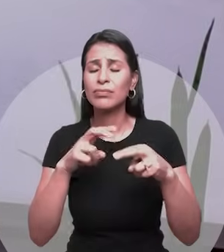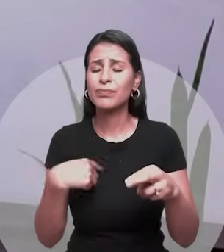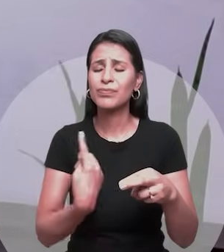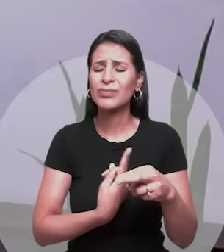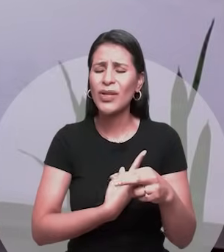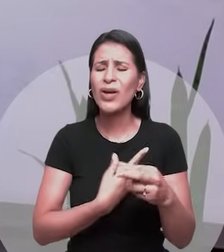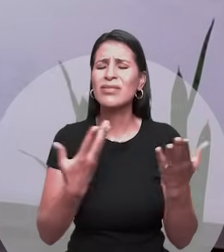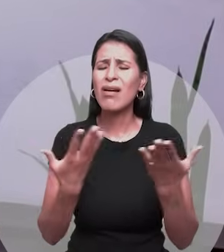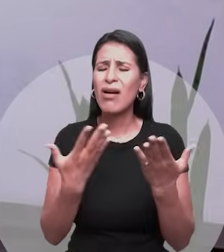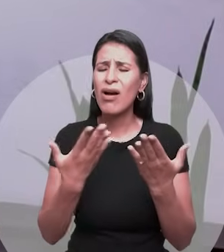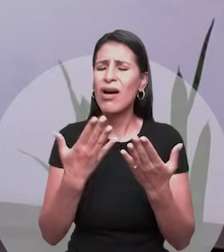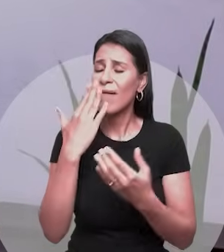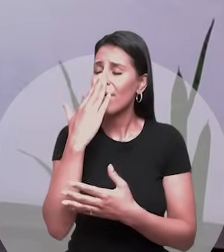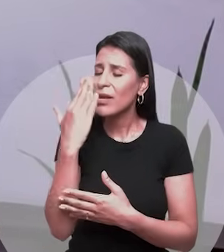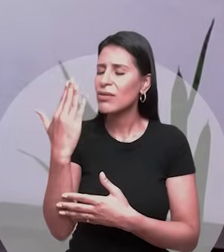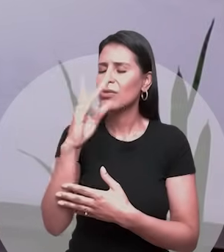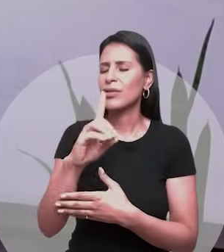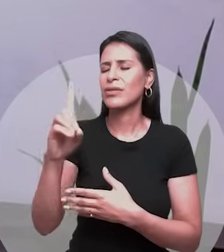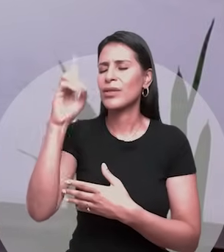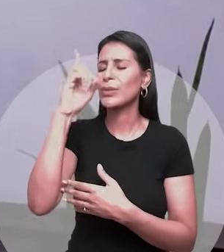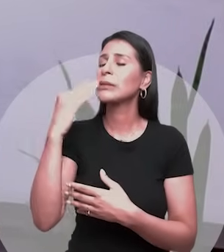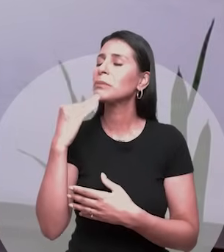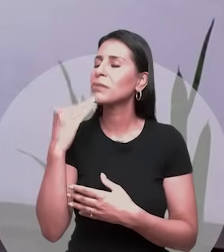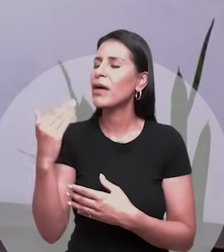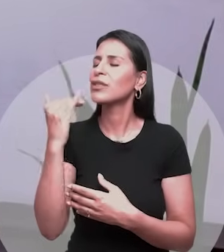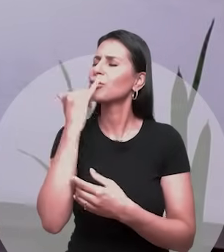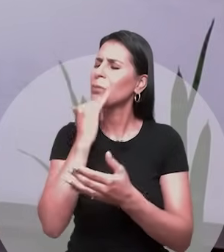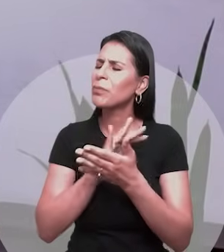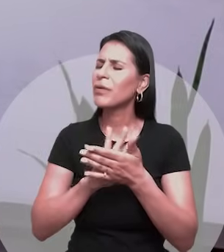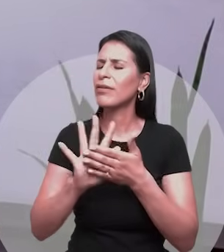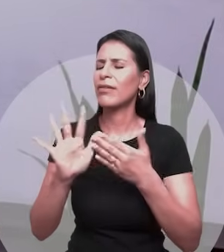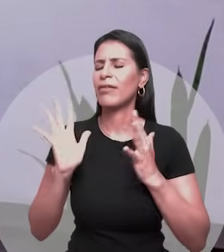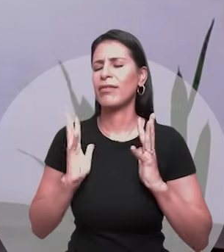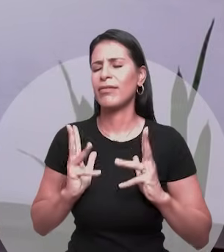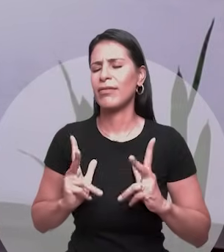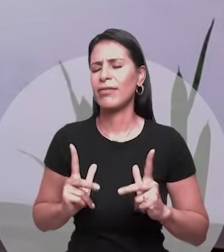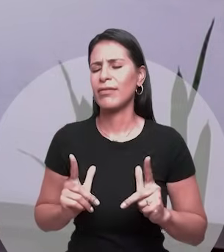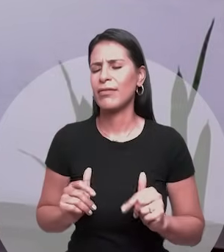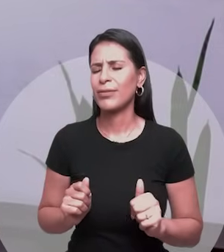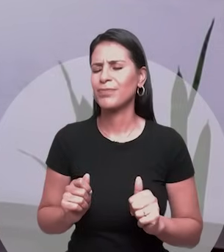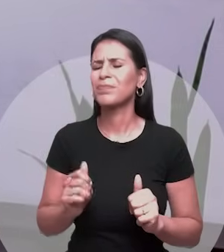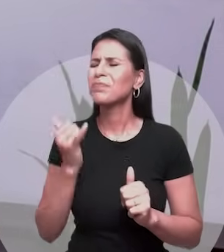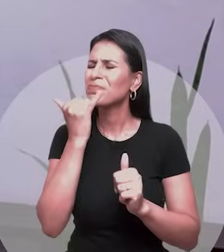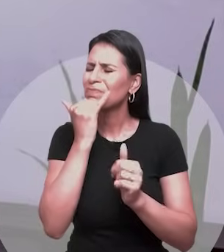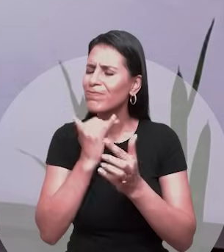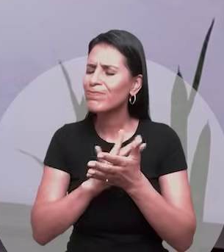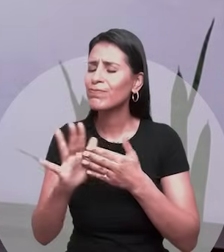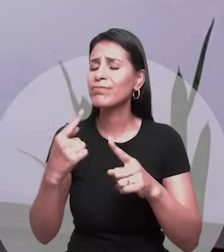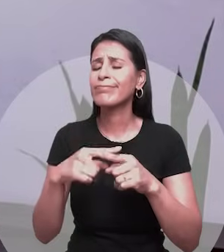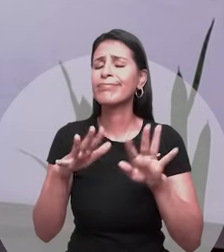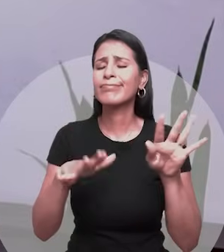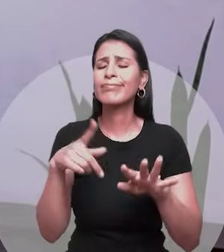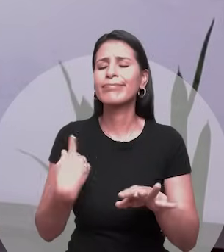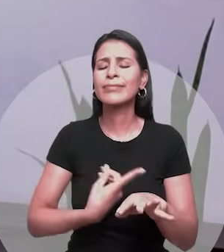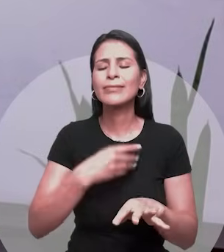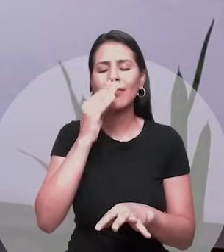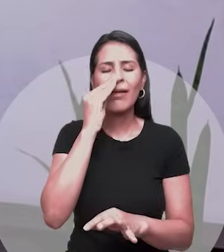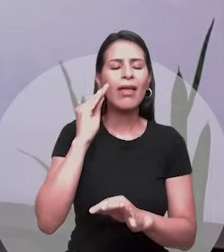pedir o Teu perdão. Perdoa-nos por todas as vezes que deixamos de dar ouvidos às Tuas